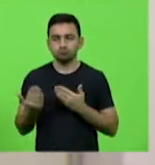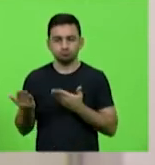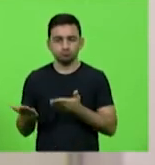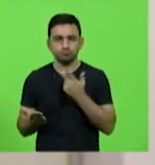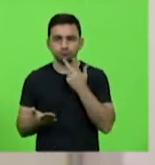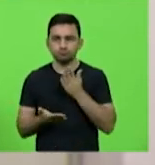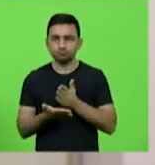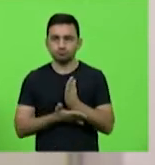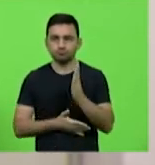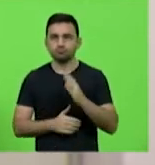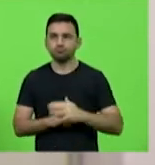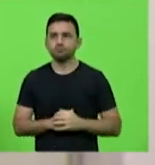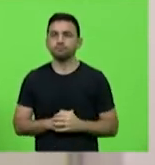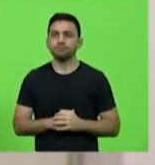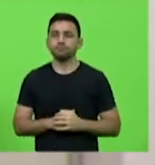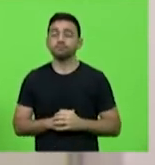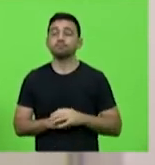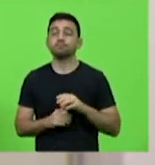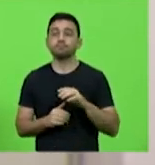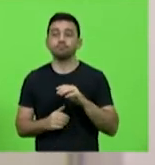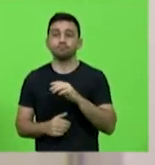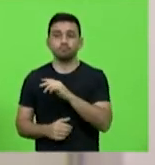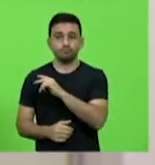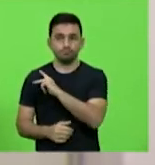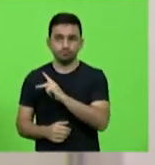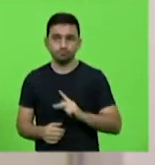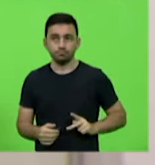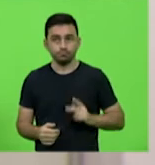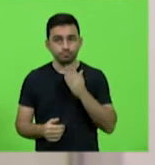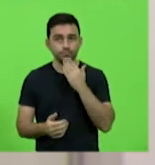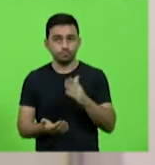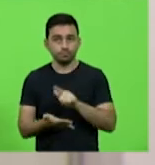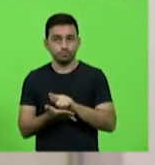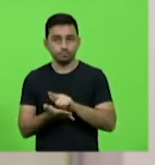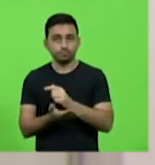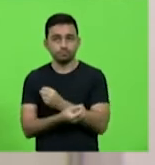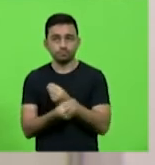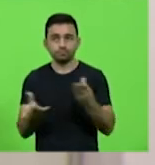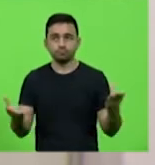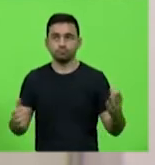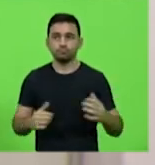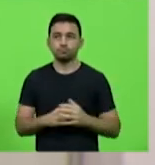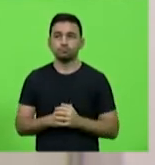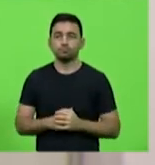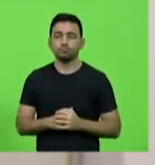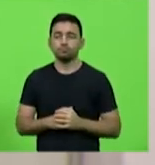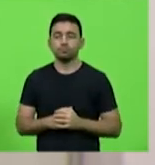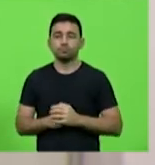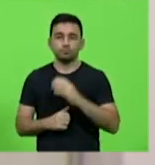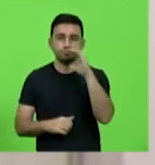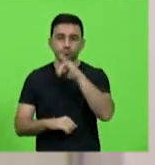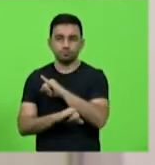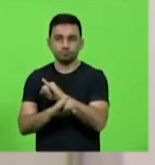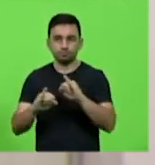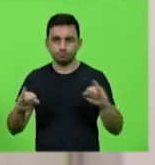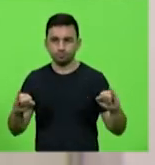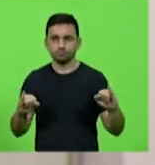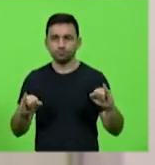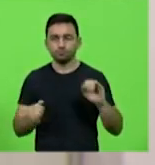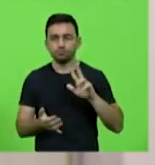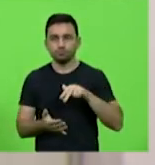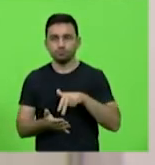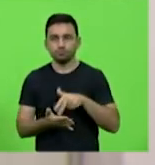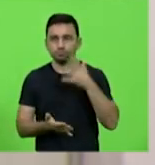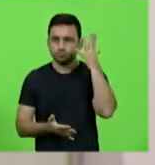aprovada. Expediente. O senhor presidente solicitou que se procedesse à distribuição. Breves comunicações. Fizeram uso